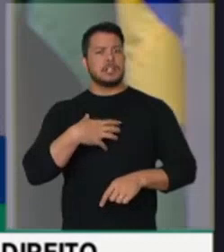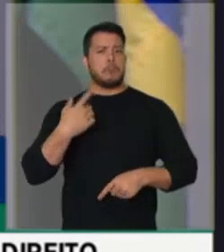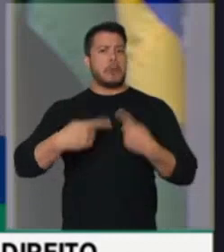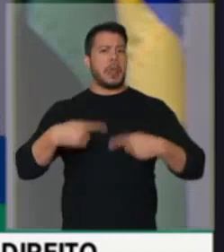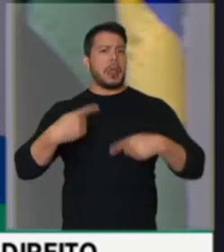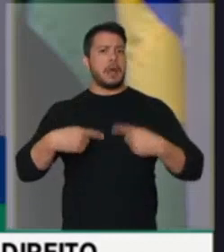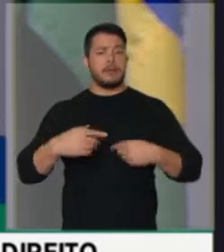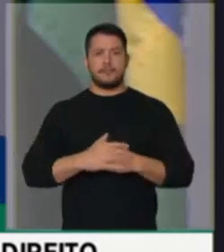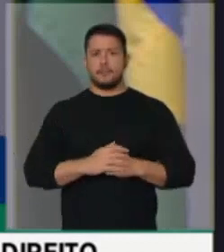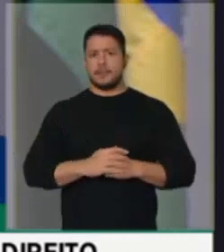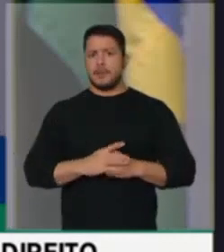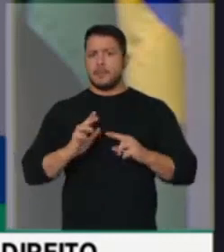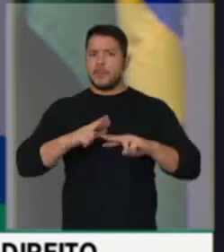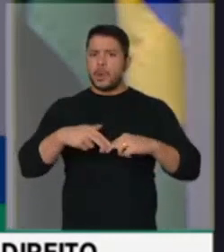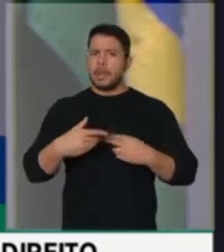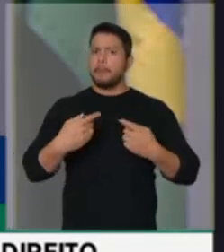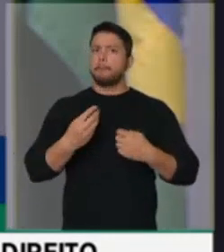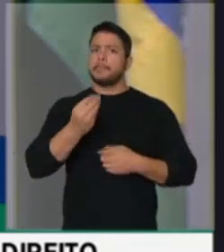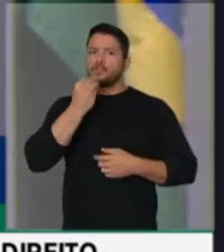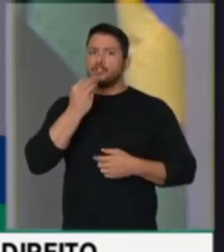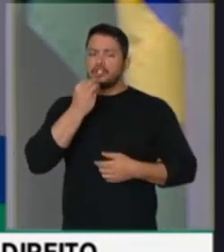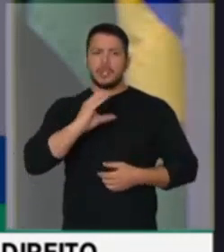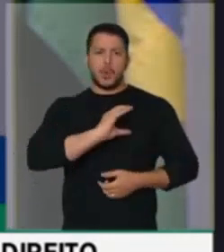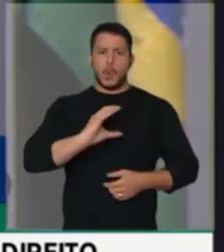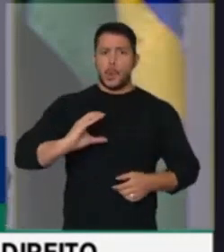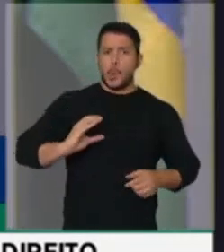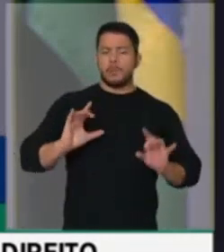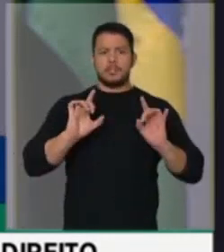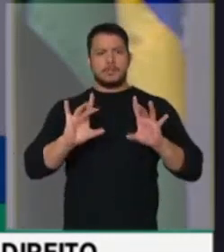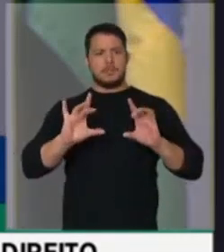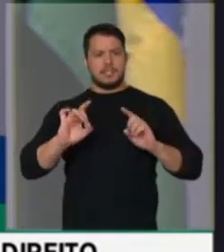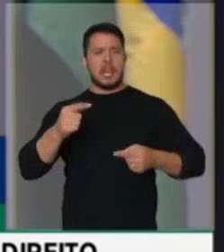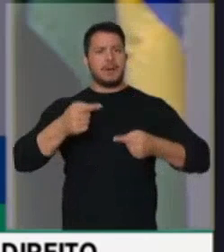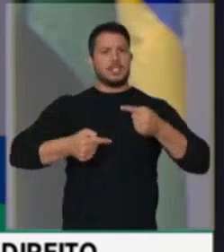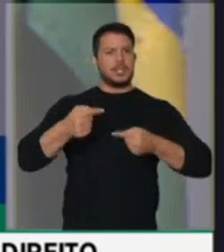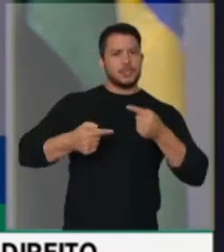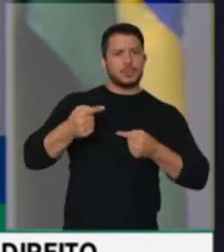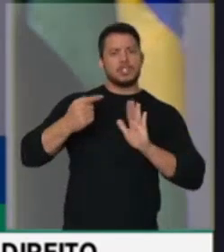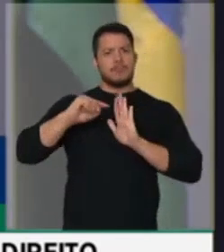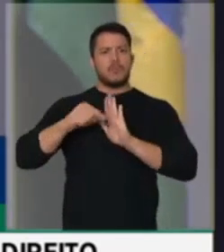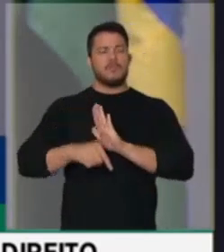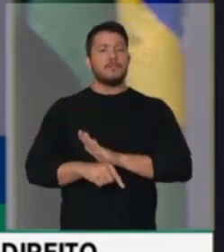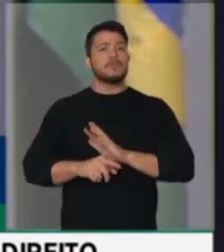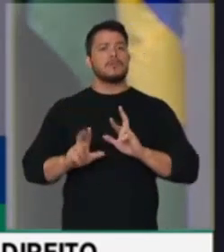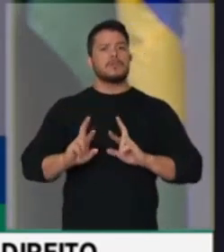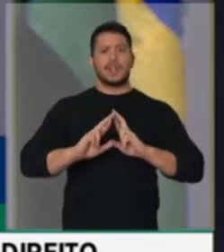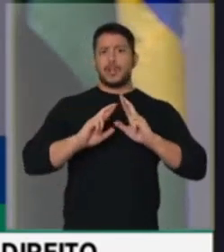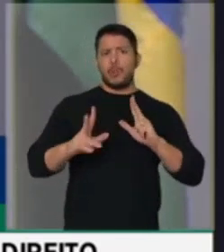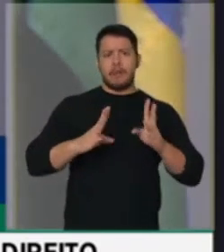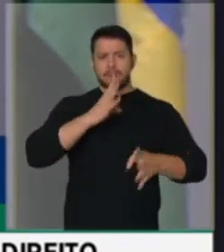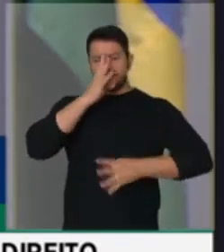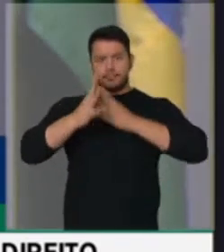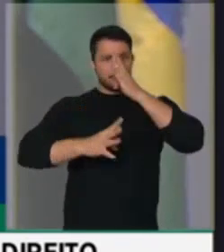uma comissão especial para ser amplamente discutida, debatida, e não assim, a toque de caixa, dessa forma, sem